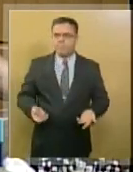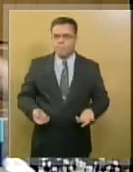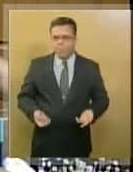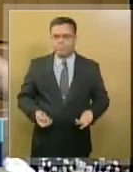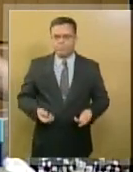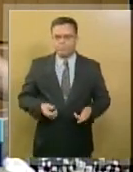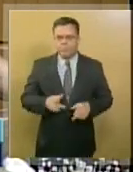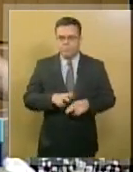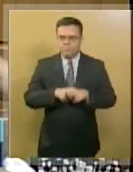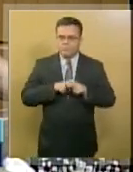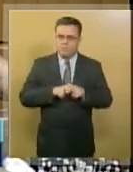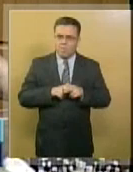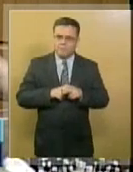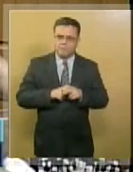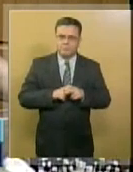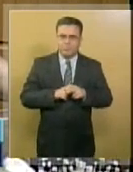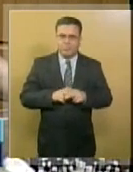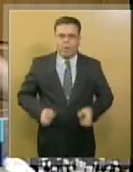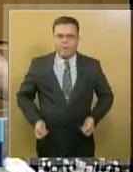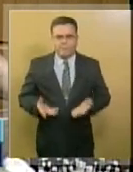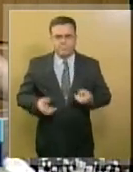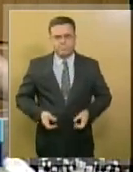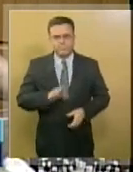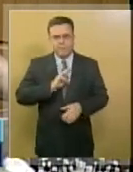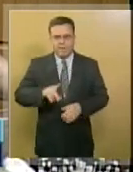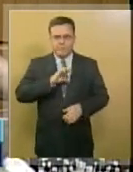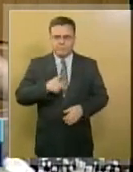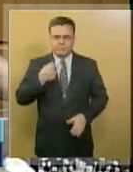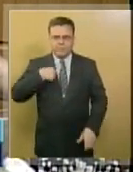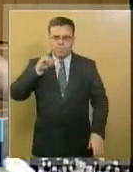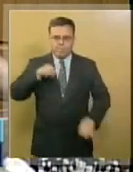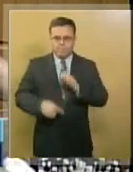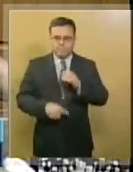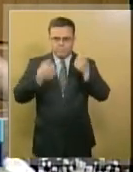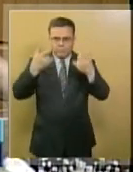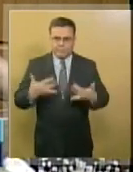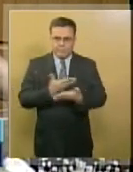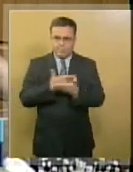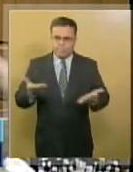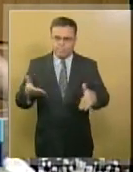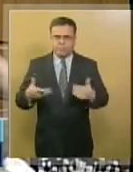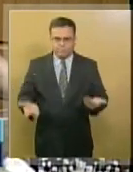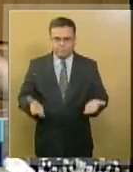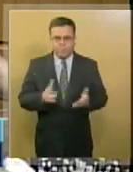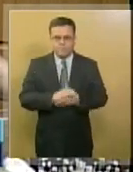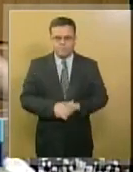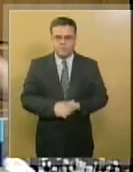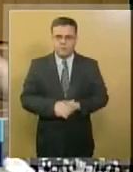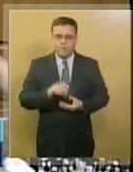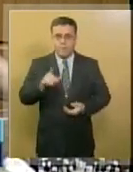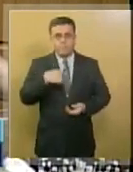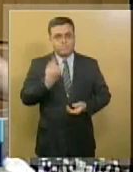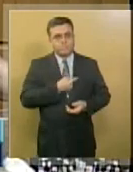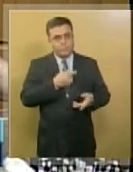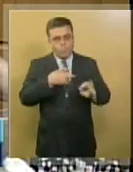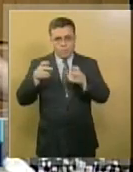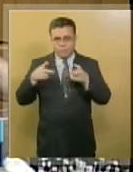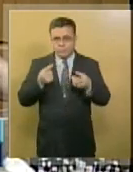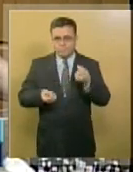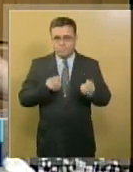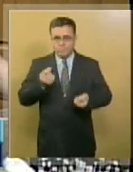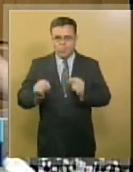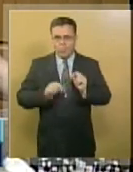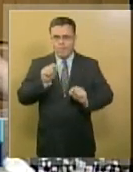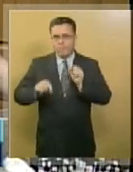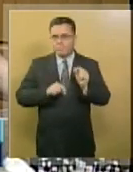para o Estado, muito pelo contrário. E eu vou me aprofundar um pouco mais. Nós sabemos que estamos vivendo uma crise, que eu